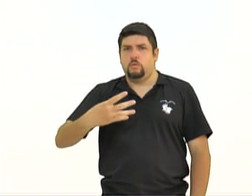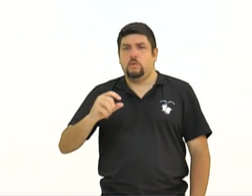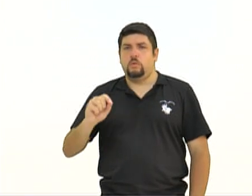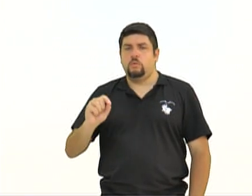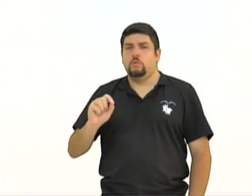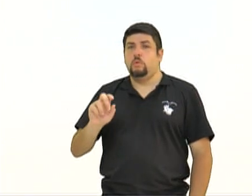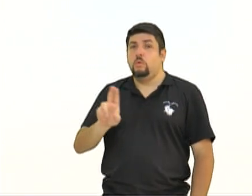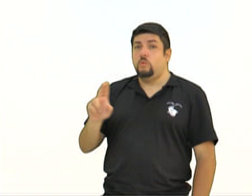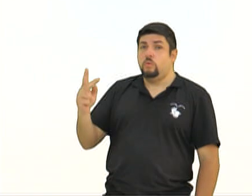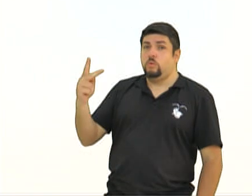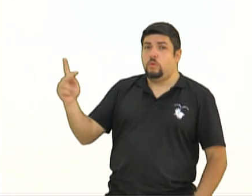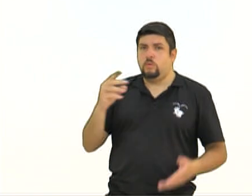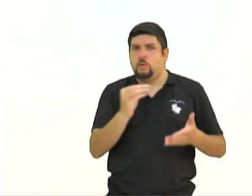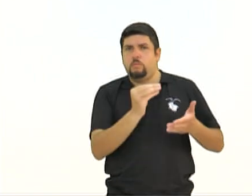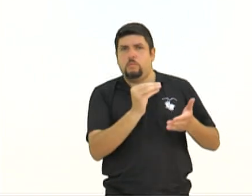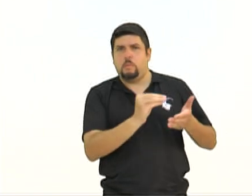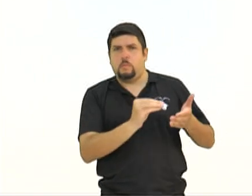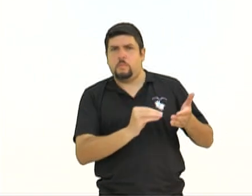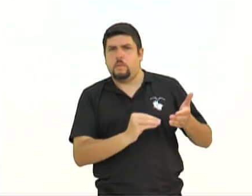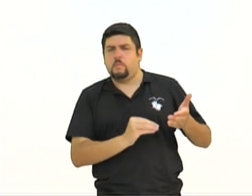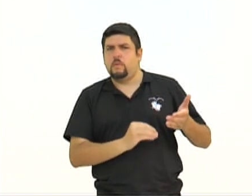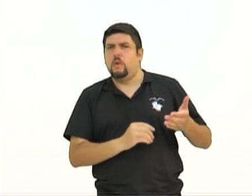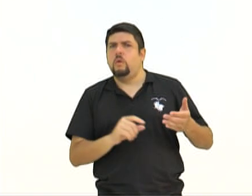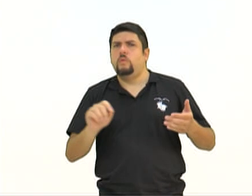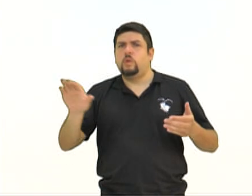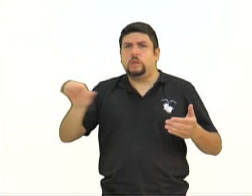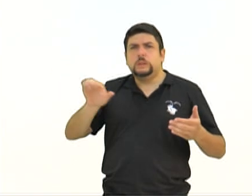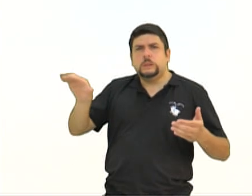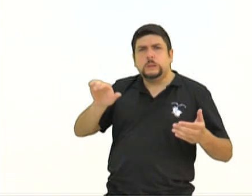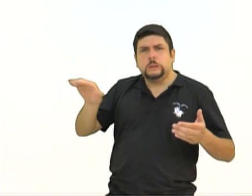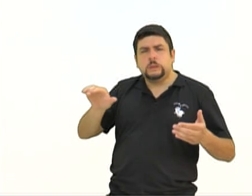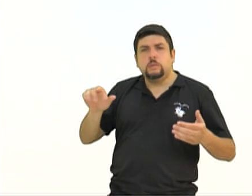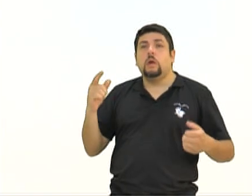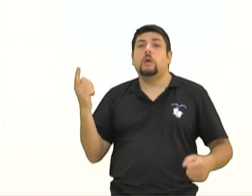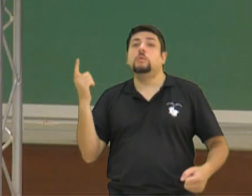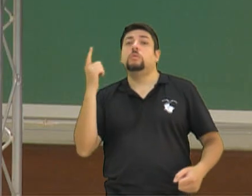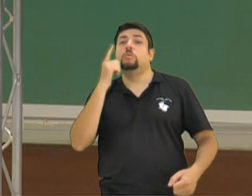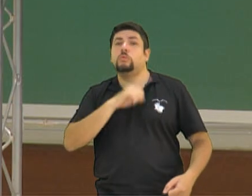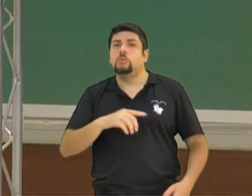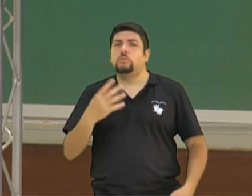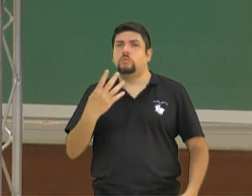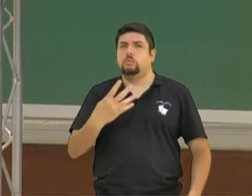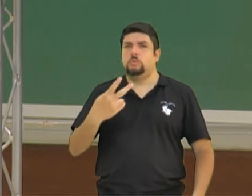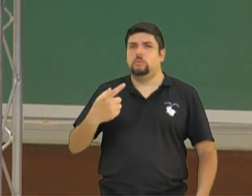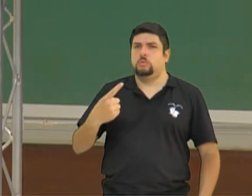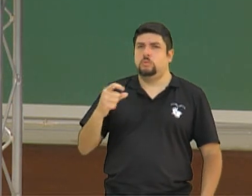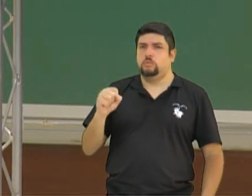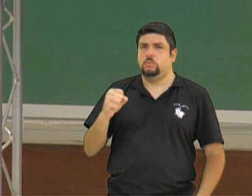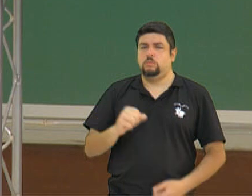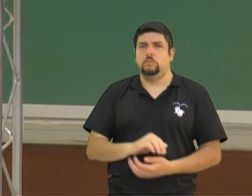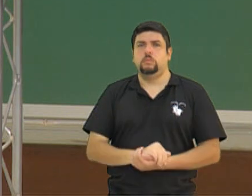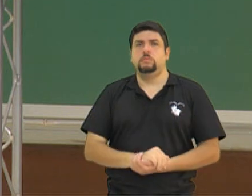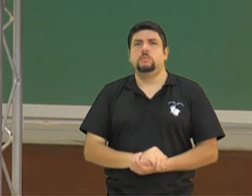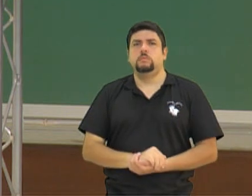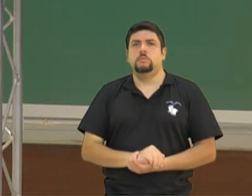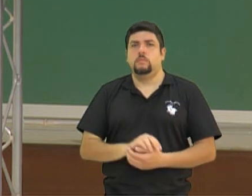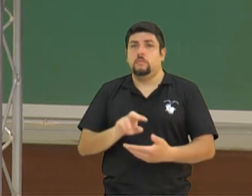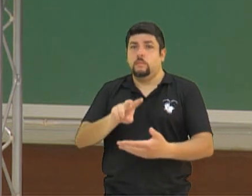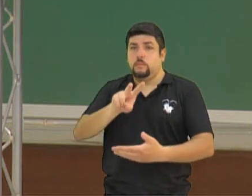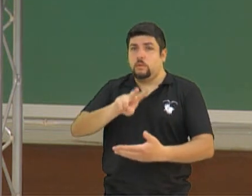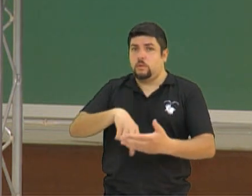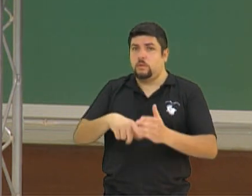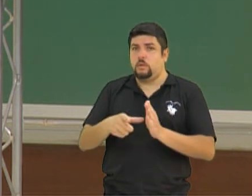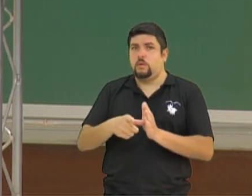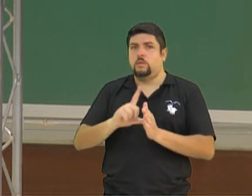ganhou 418. Bastante prêmio, né? Ok. Before reading, antes da nossa leitura,